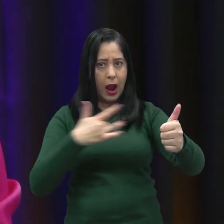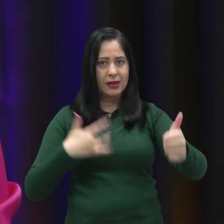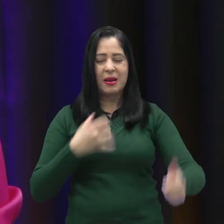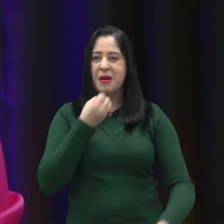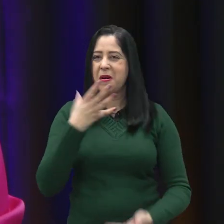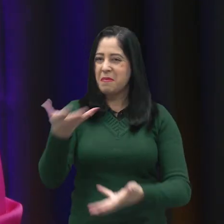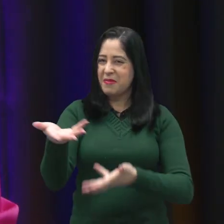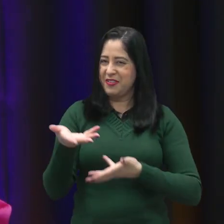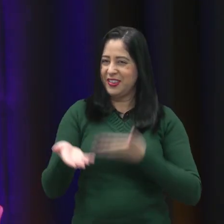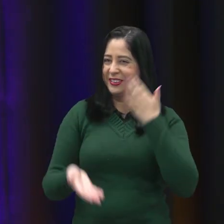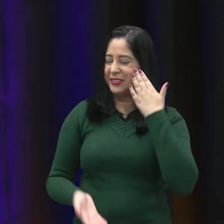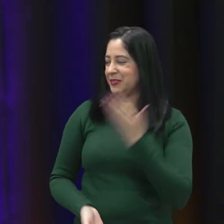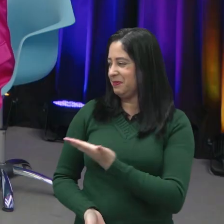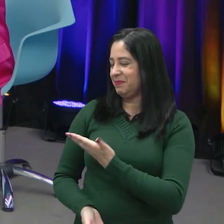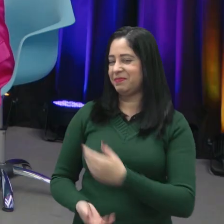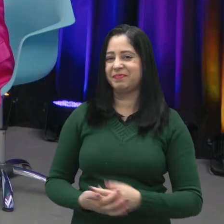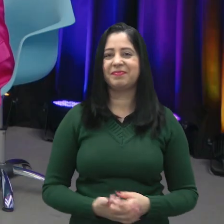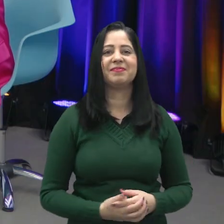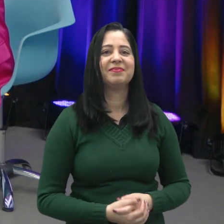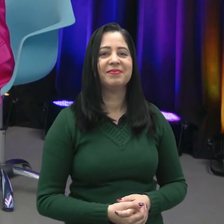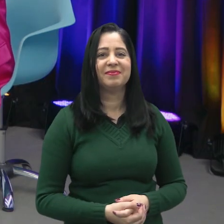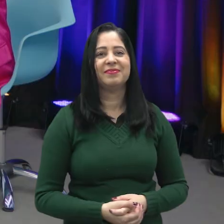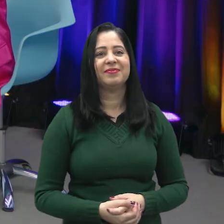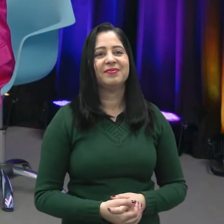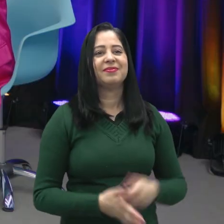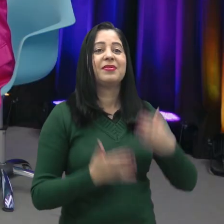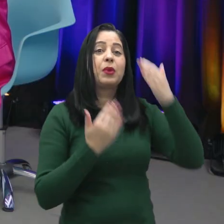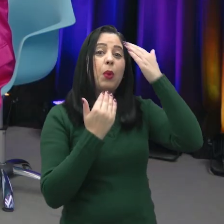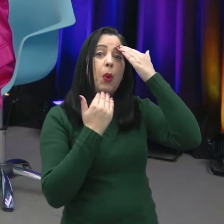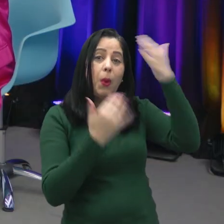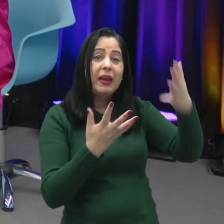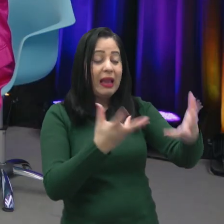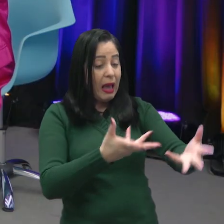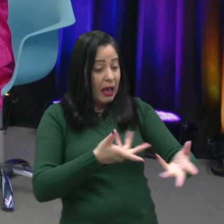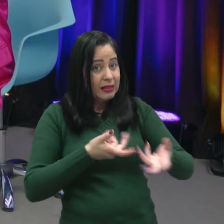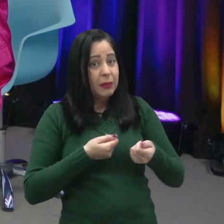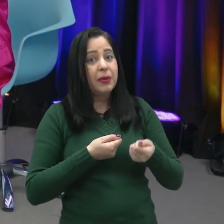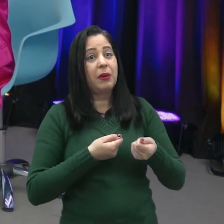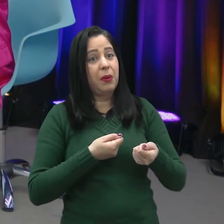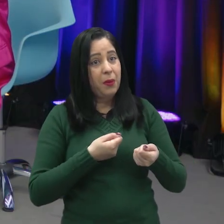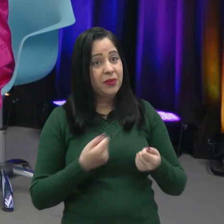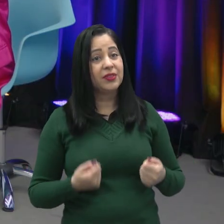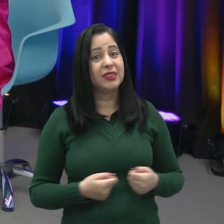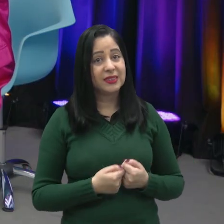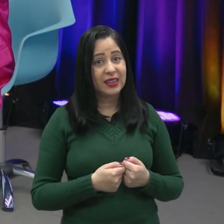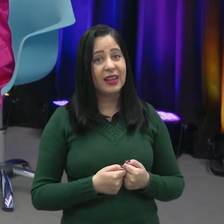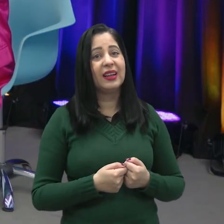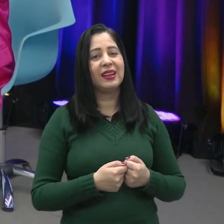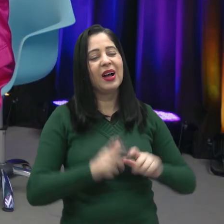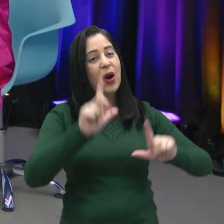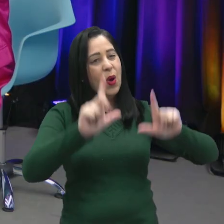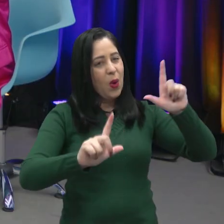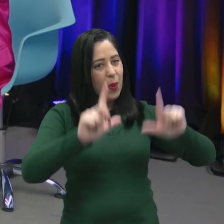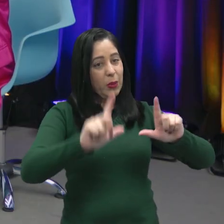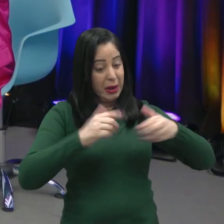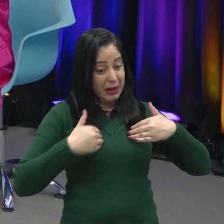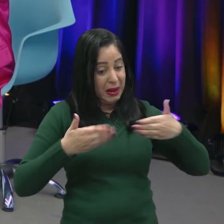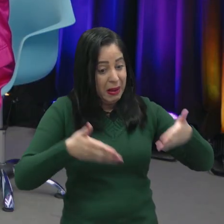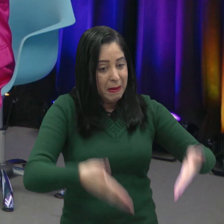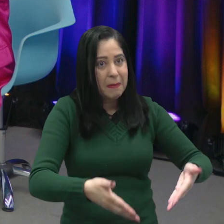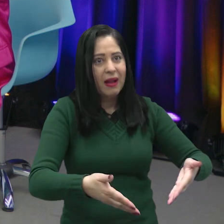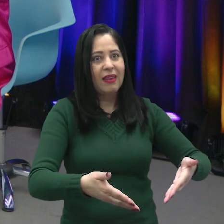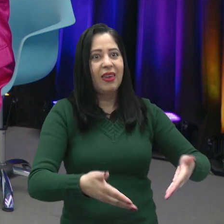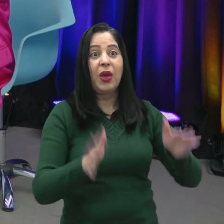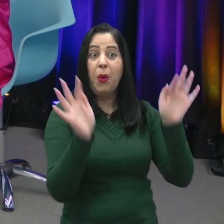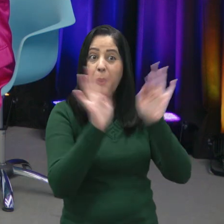população. Seja muito bem-vindo, vereador Marcão. Eu que agradeço, obrigado pelo convite, Pri, a todo o pessoal do Inspiração, a gente fica muito contente,